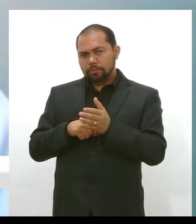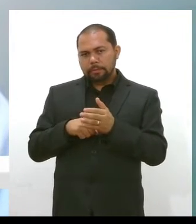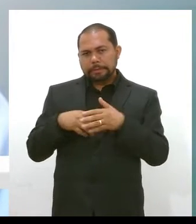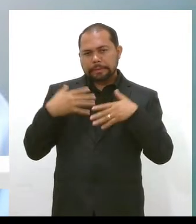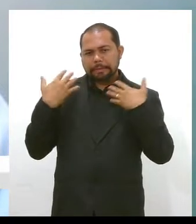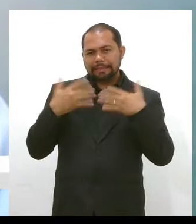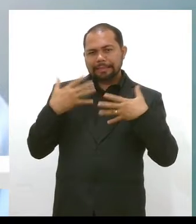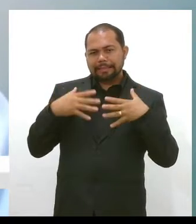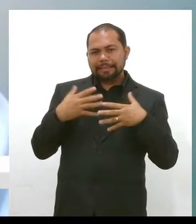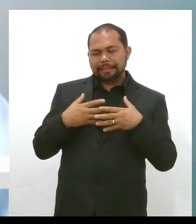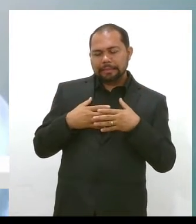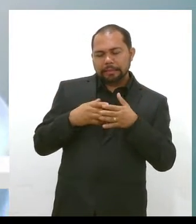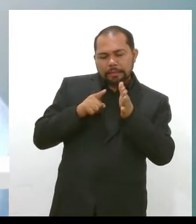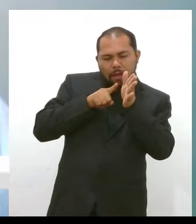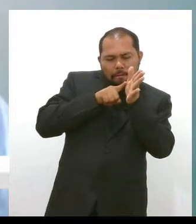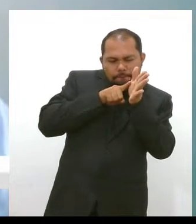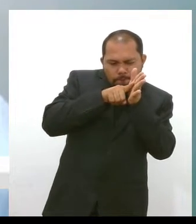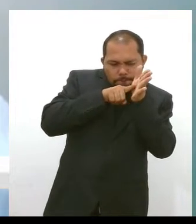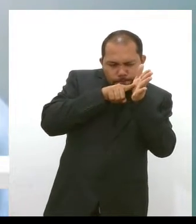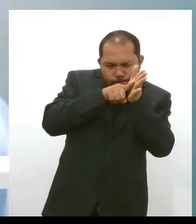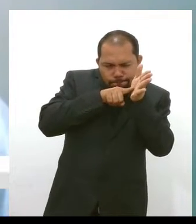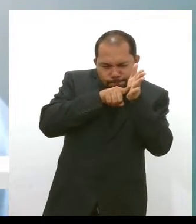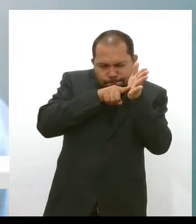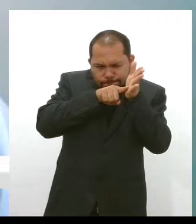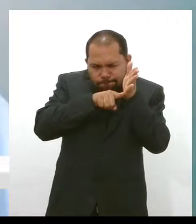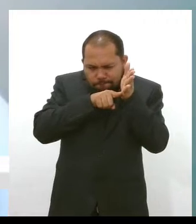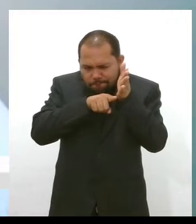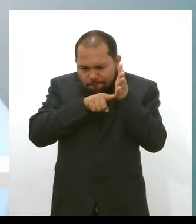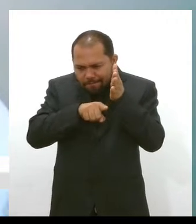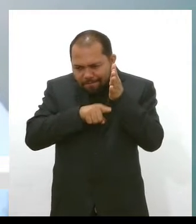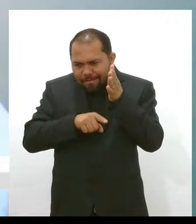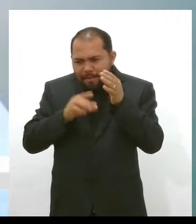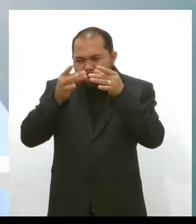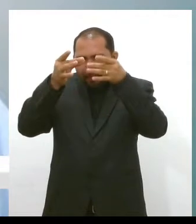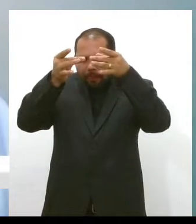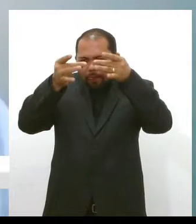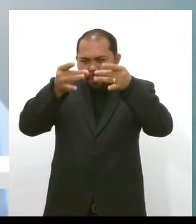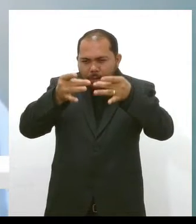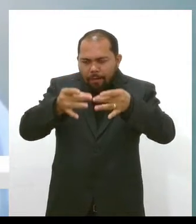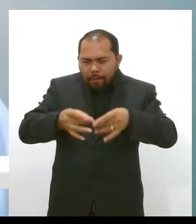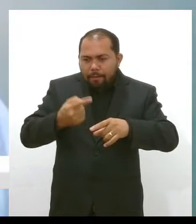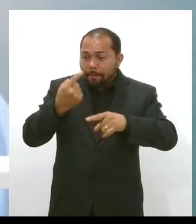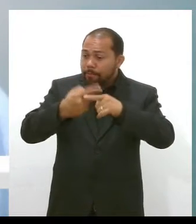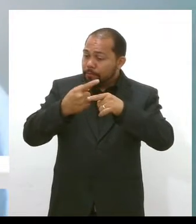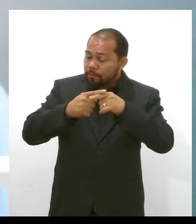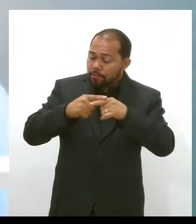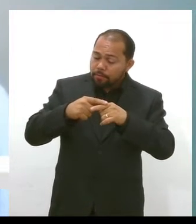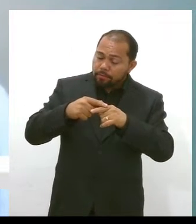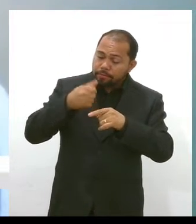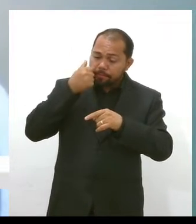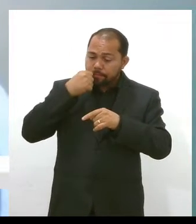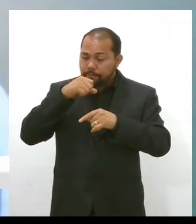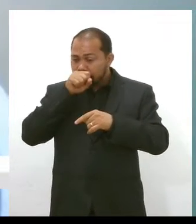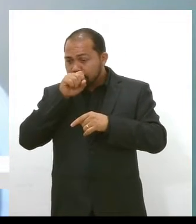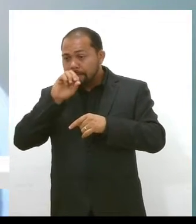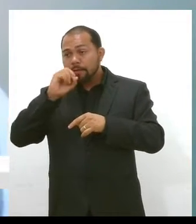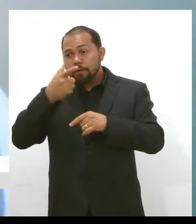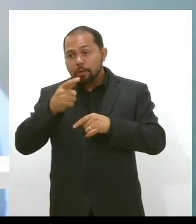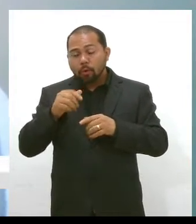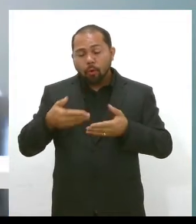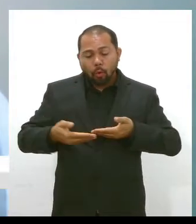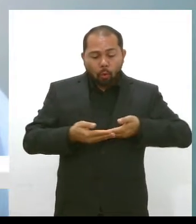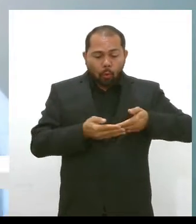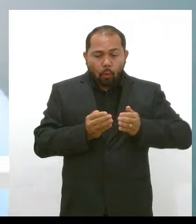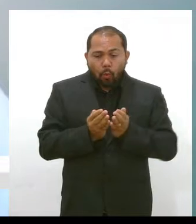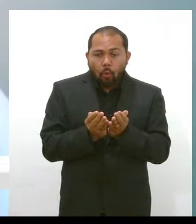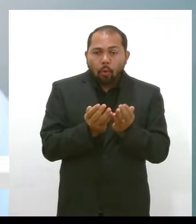criteriosa, minuciosa, porque ou a mãe ou o feto corre risco. Então, assim, a